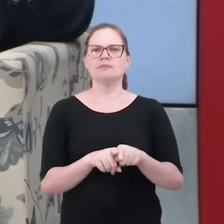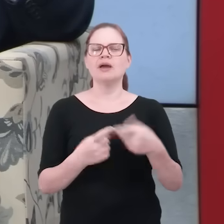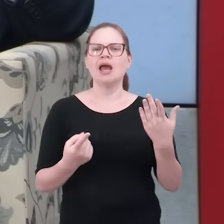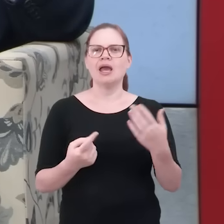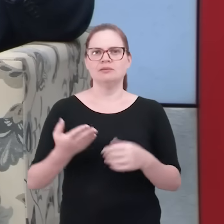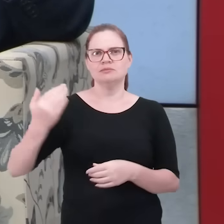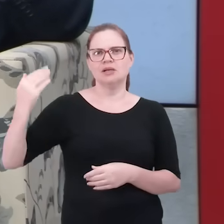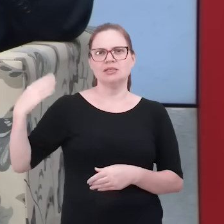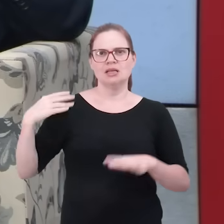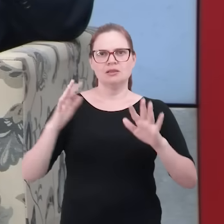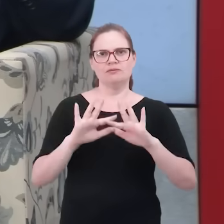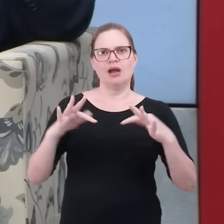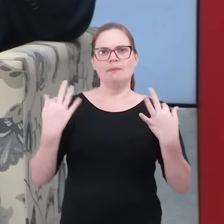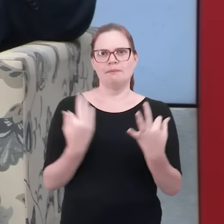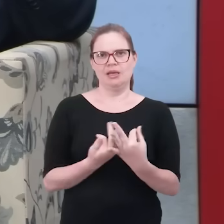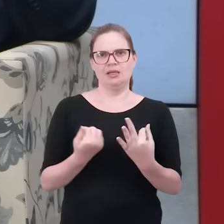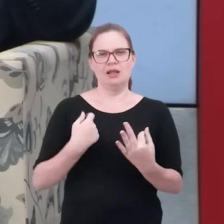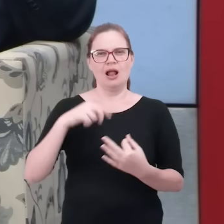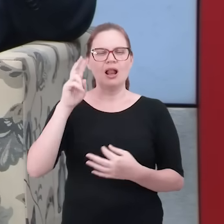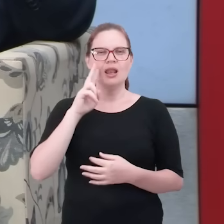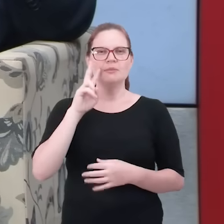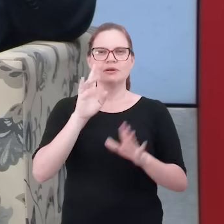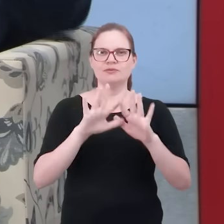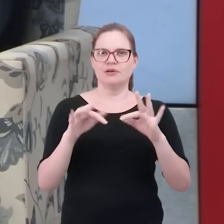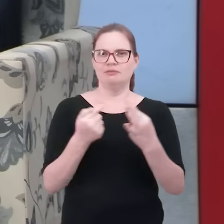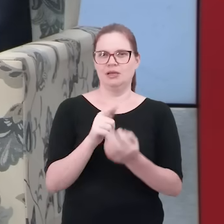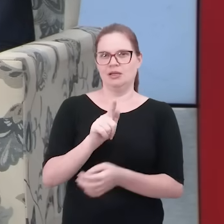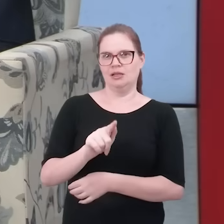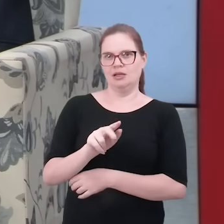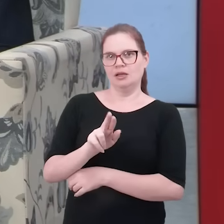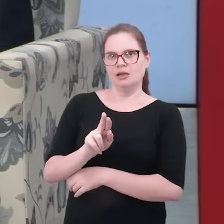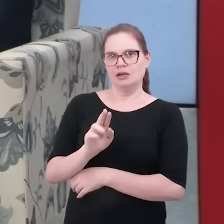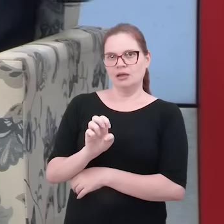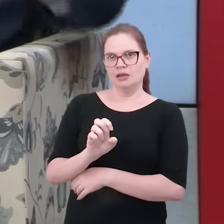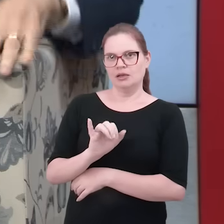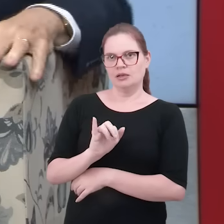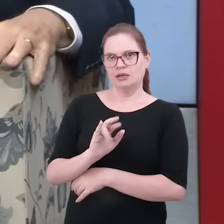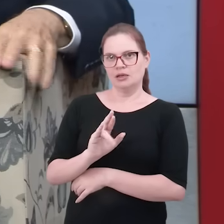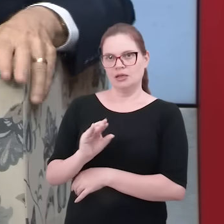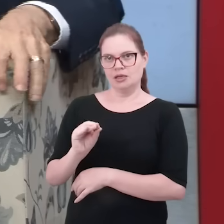da família Gueiros, lá no alto, né? Depois